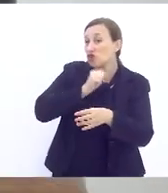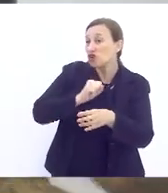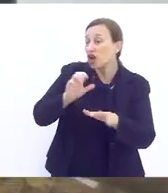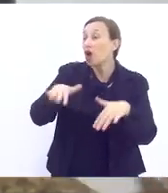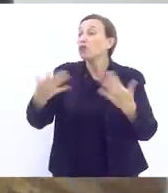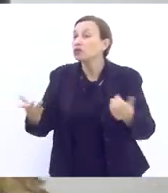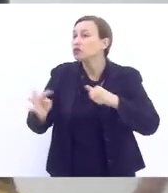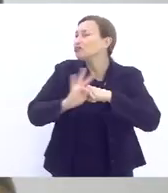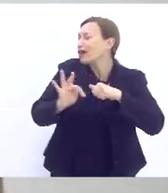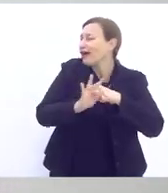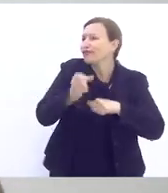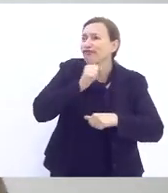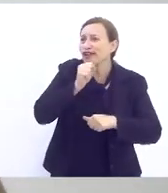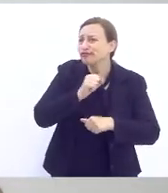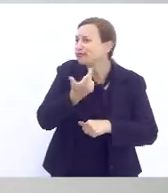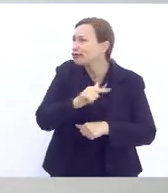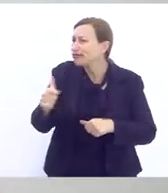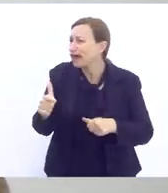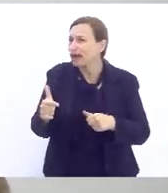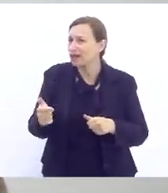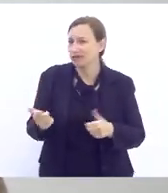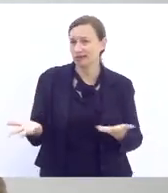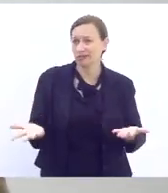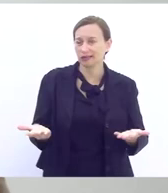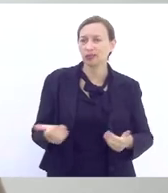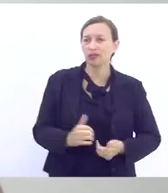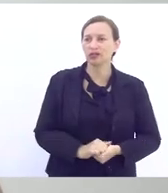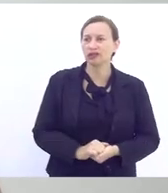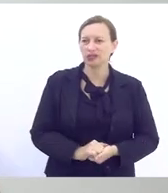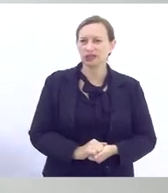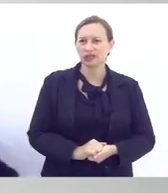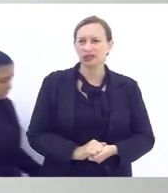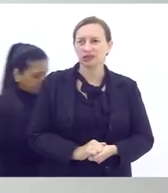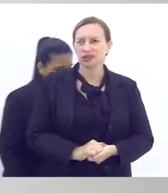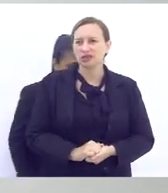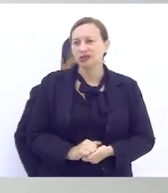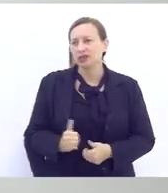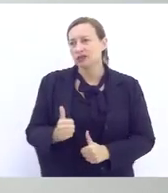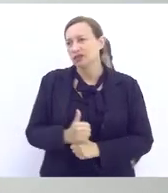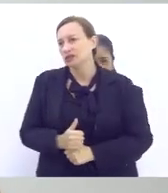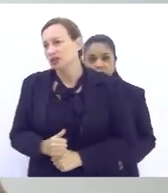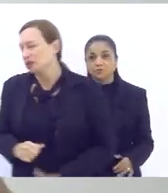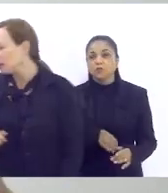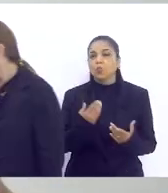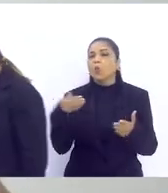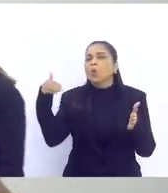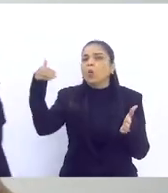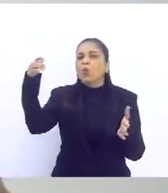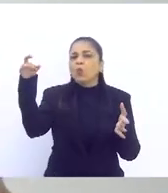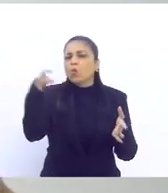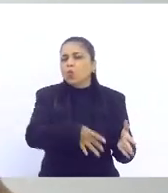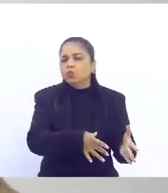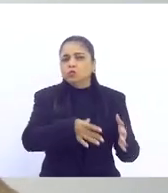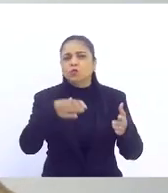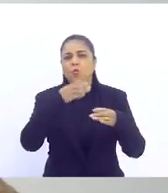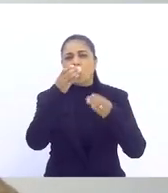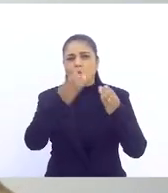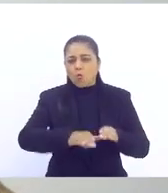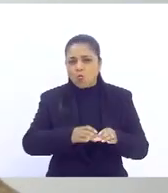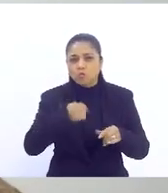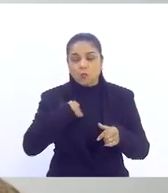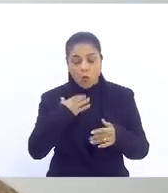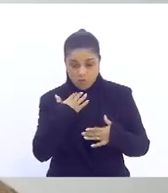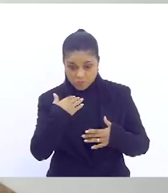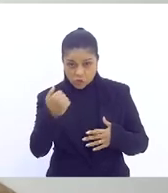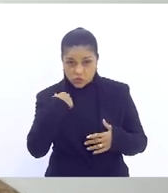estão esses técnicos antigos a gente não tem mais quase ninguém antigo né e uma outra coisa né do último concurso quando eu fui chamada eu